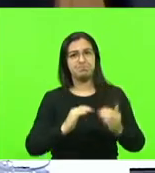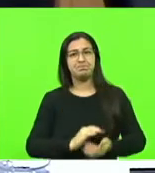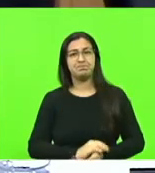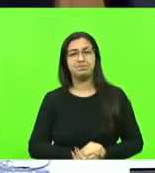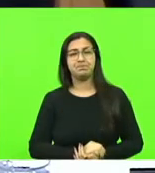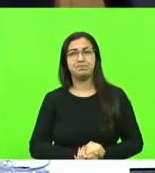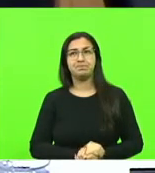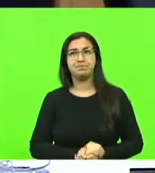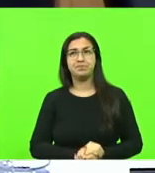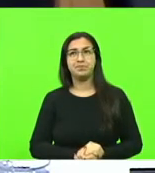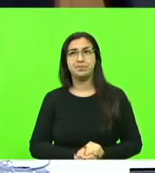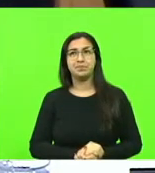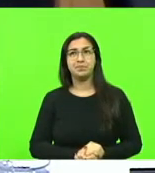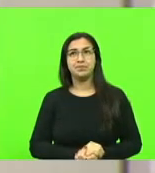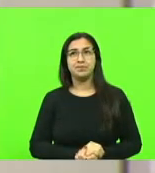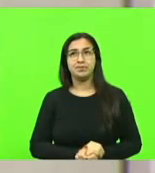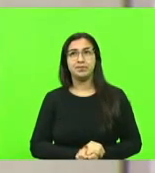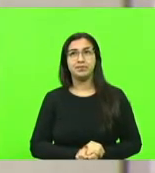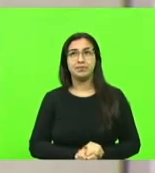Obrigado, deputado Márcio Machado.